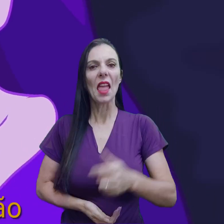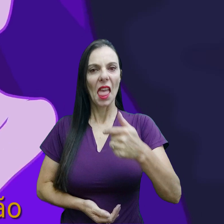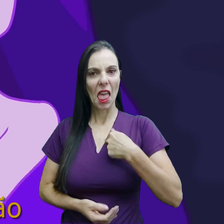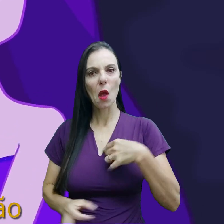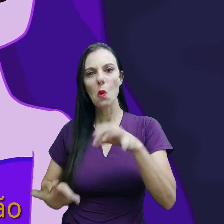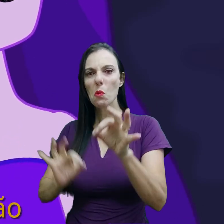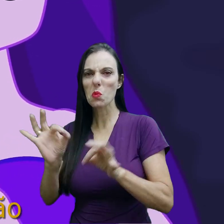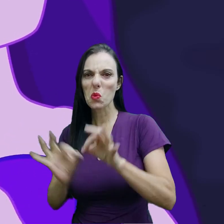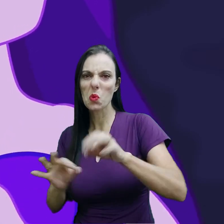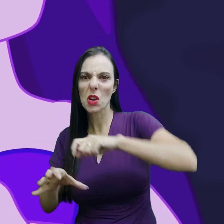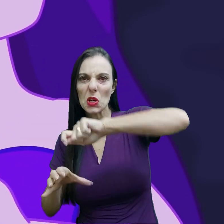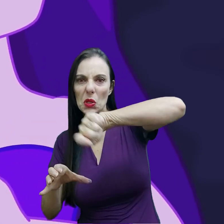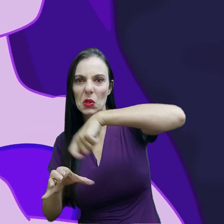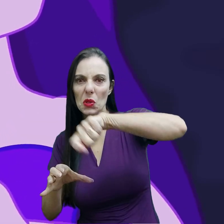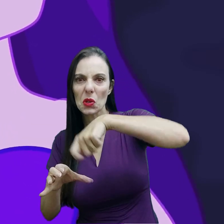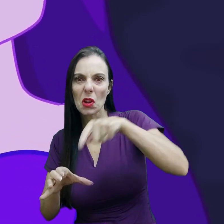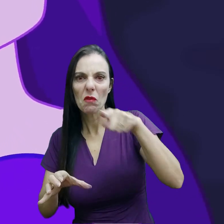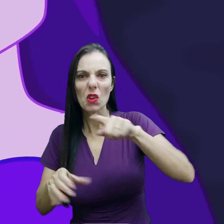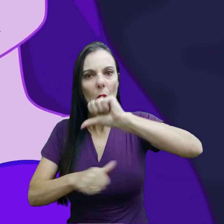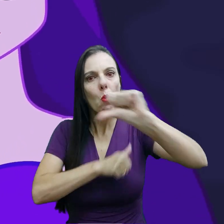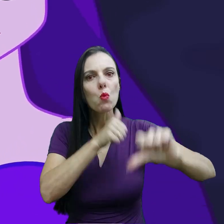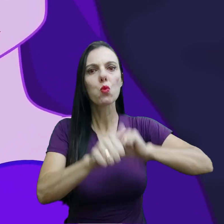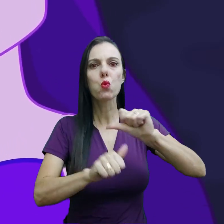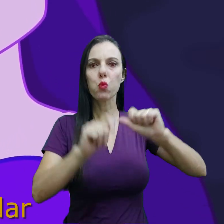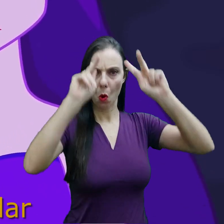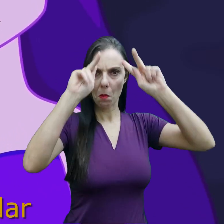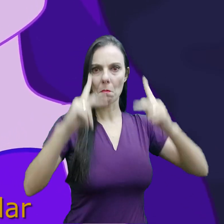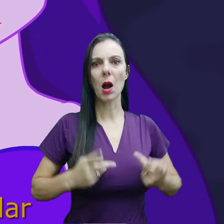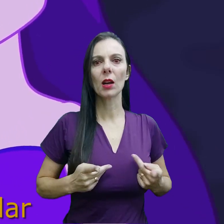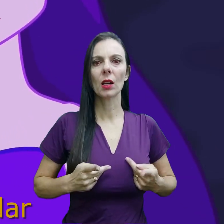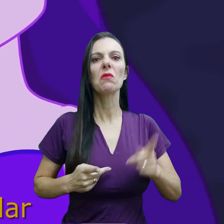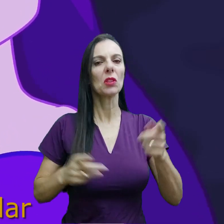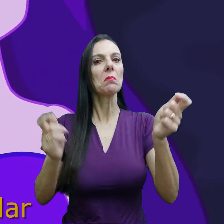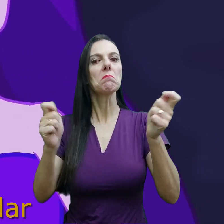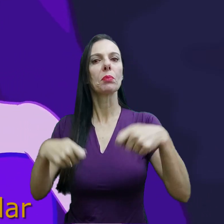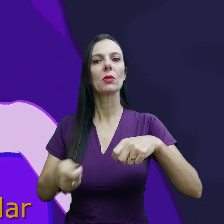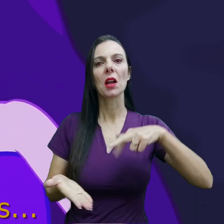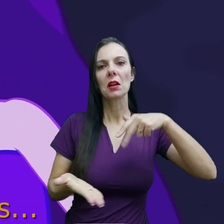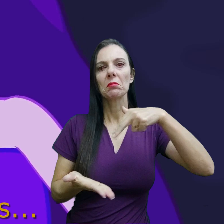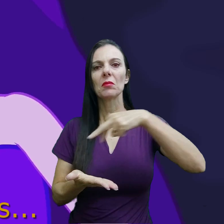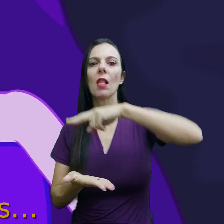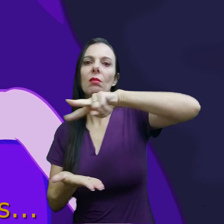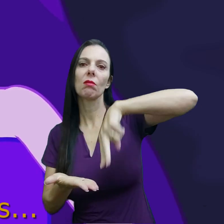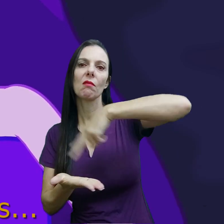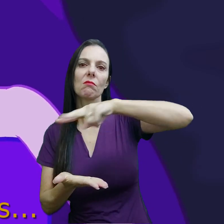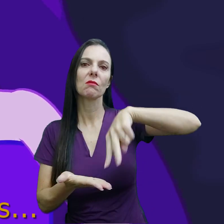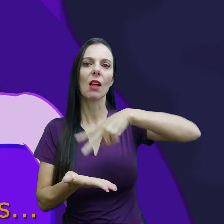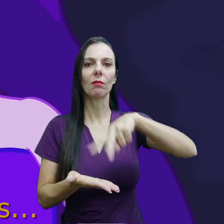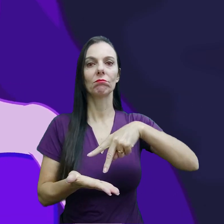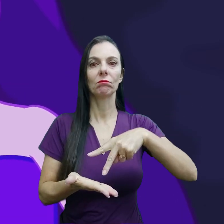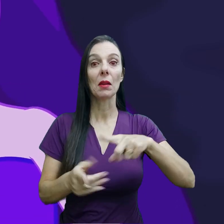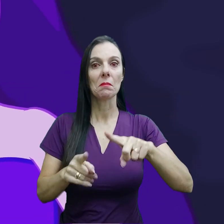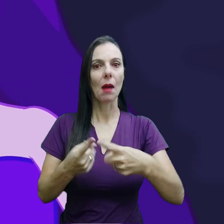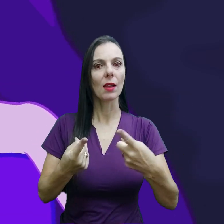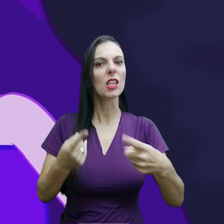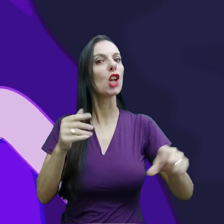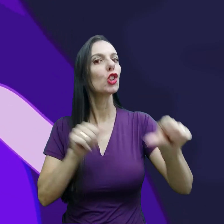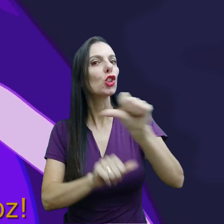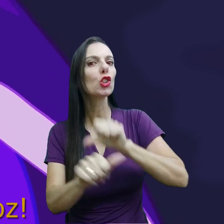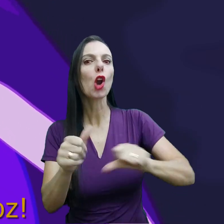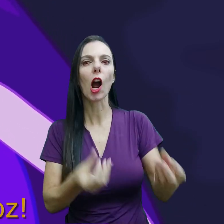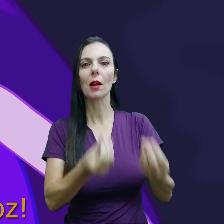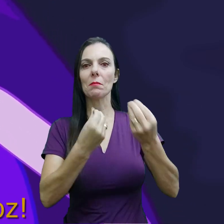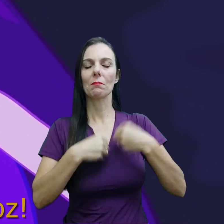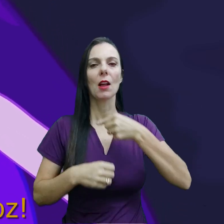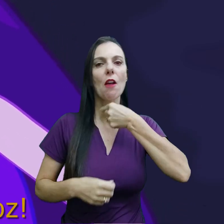Vou preparar uma poção que irá transformá-la em humana. Você será capaz de andar e dançar sobre os seus pés. E em troca